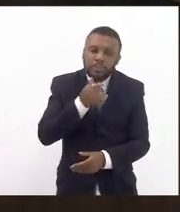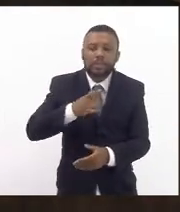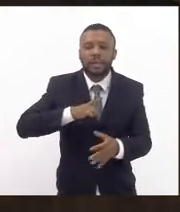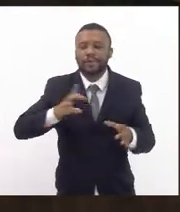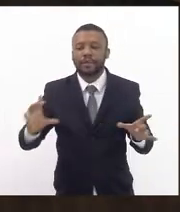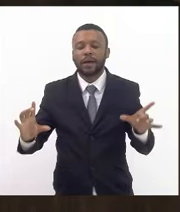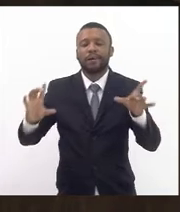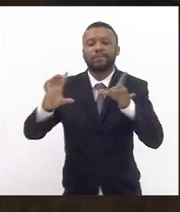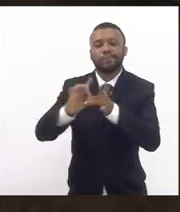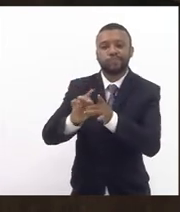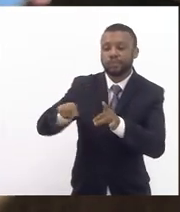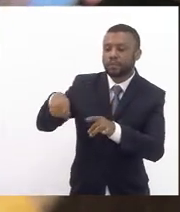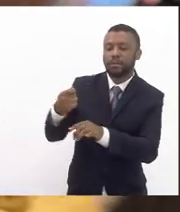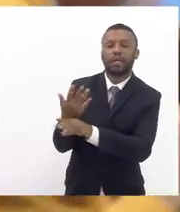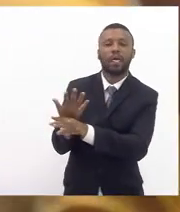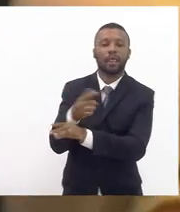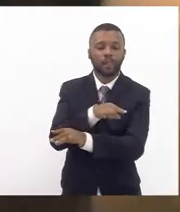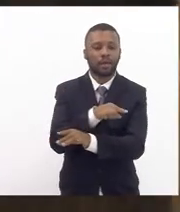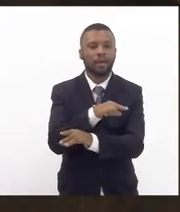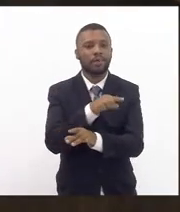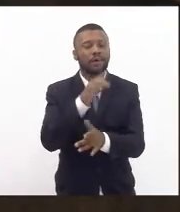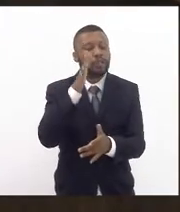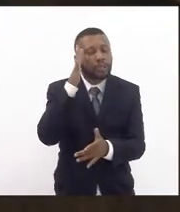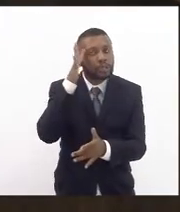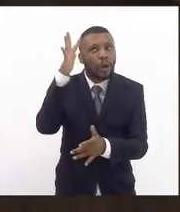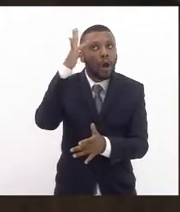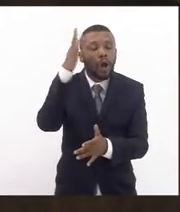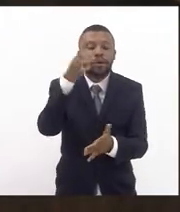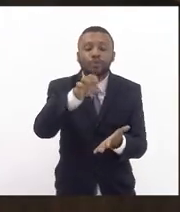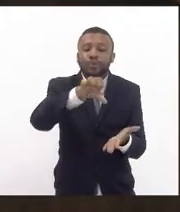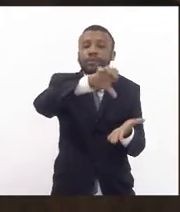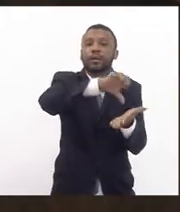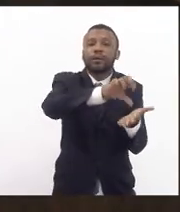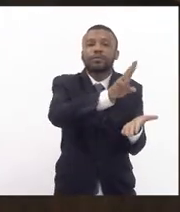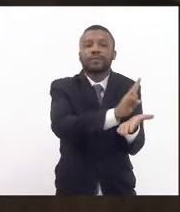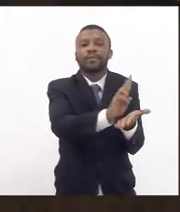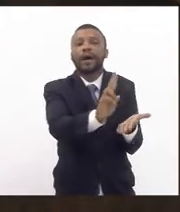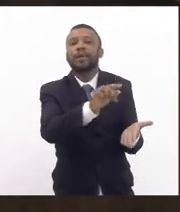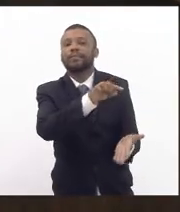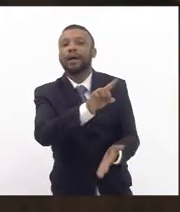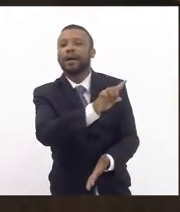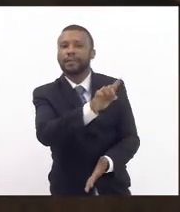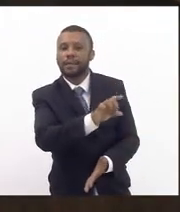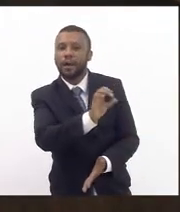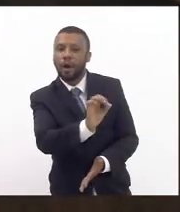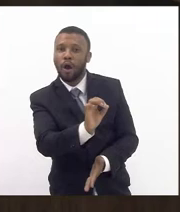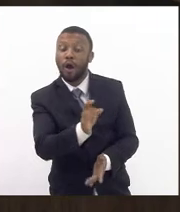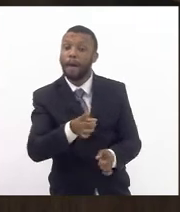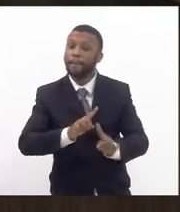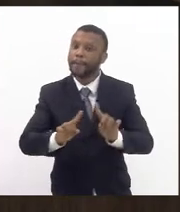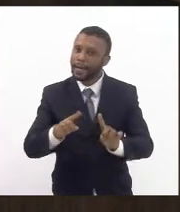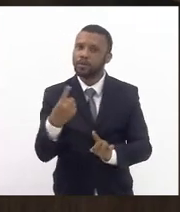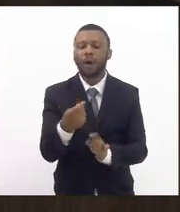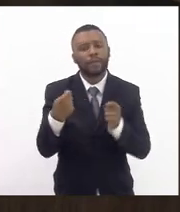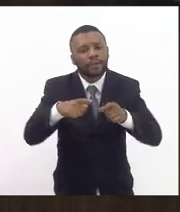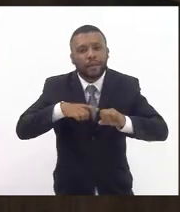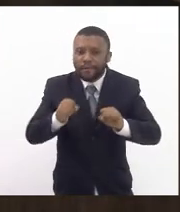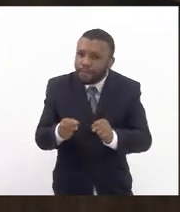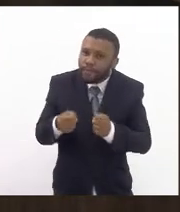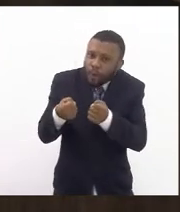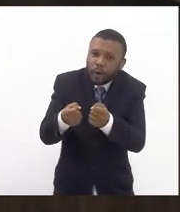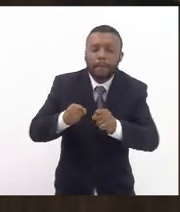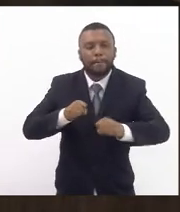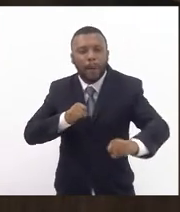incorporação pela destituição do sonho do Centro Universitário da Zona Oeste. Mas é preciso ter forças para lutar